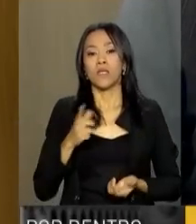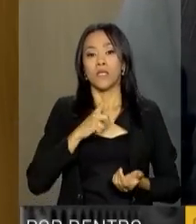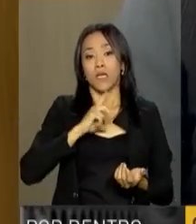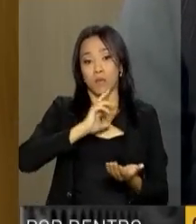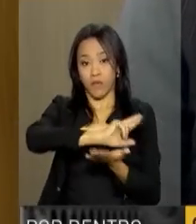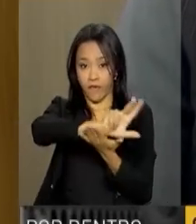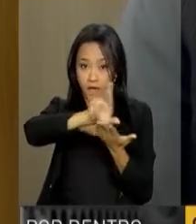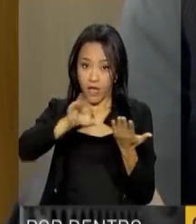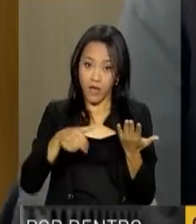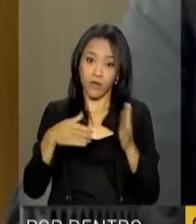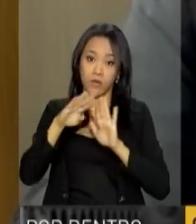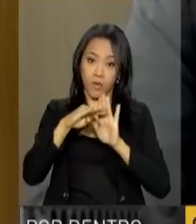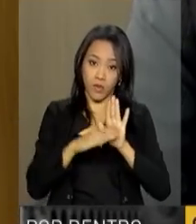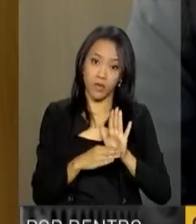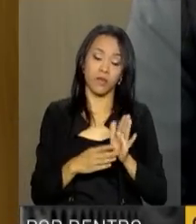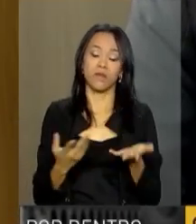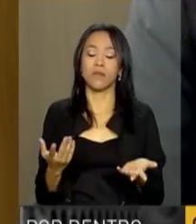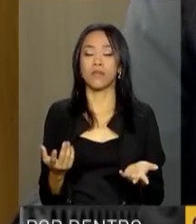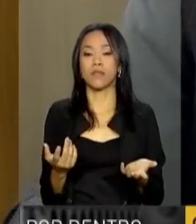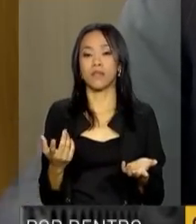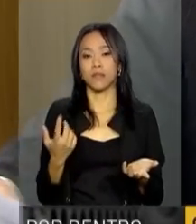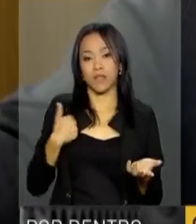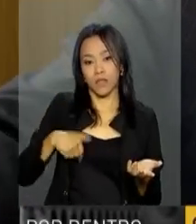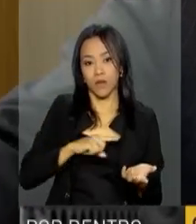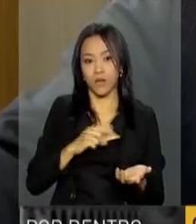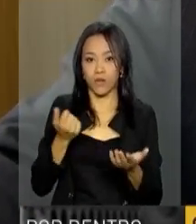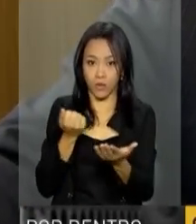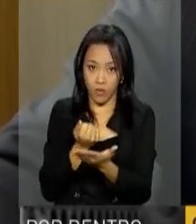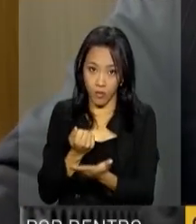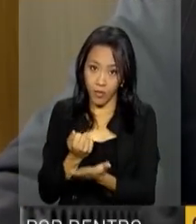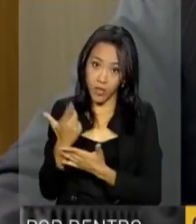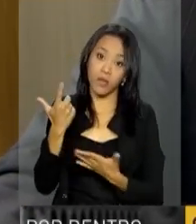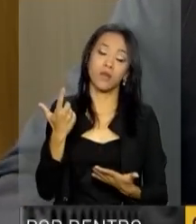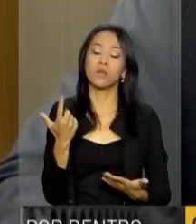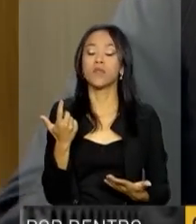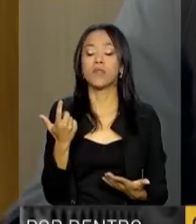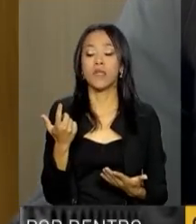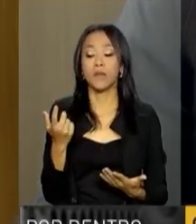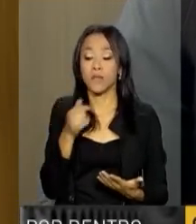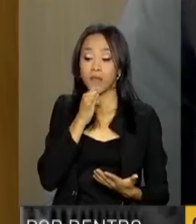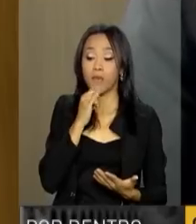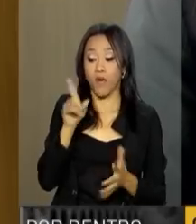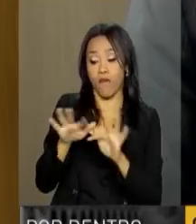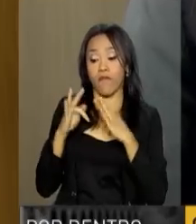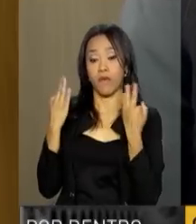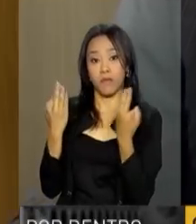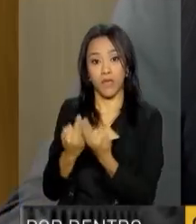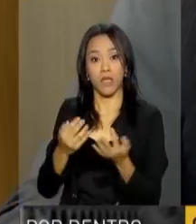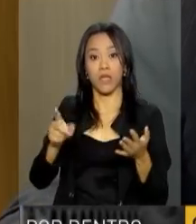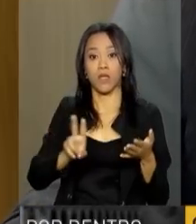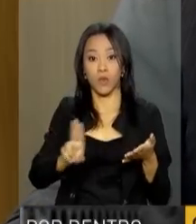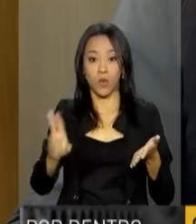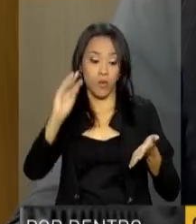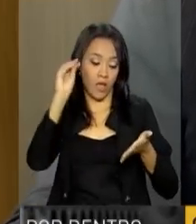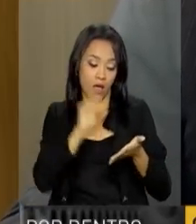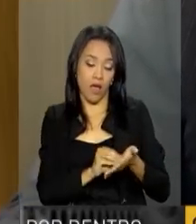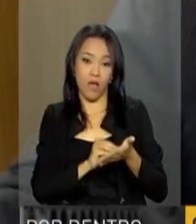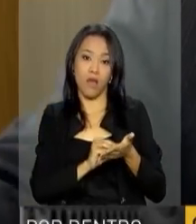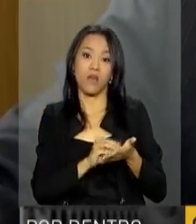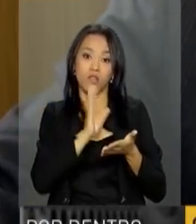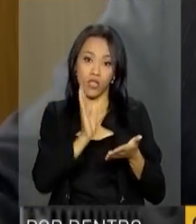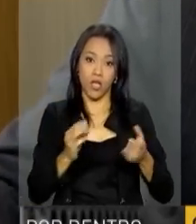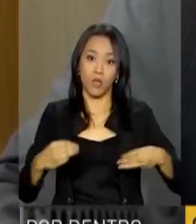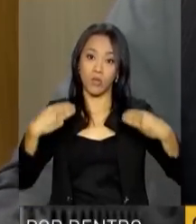agricultura familiar nós compramos a produção dos agricultores de famílias que estão cadastradas no ministério é estamos